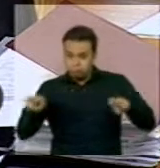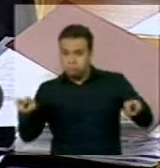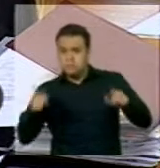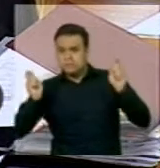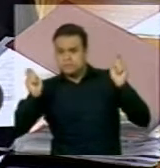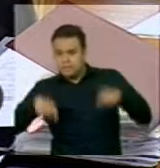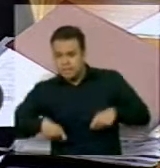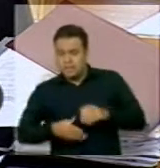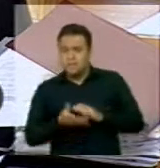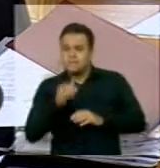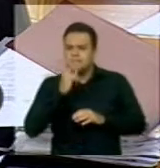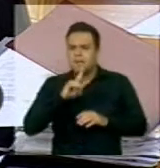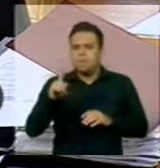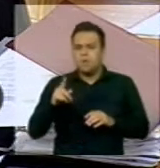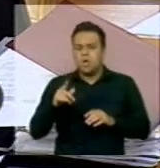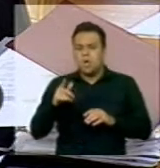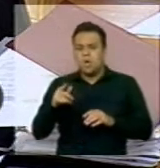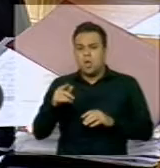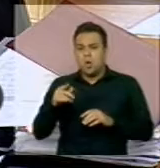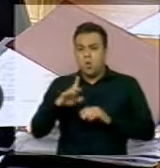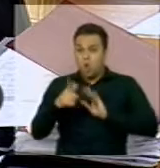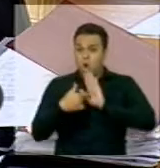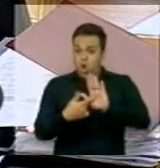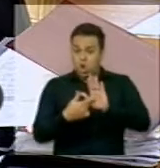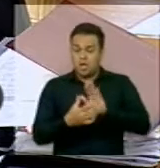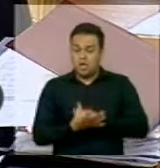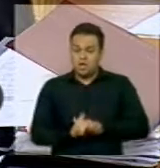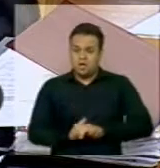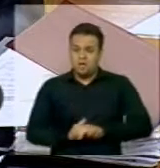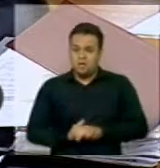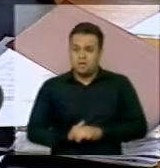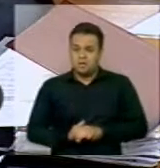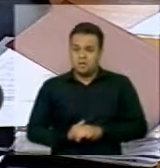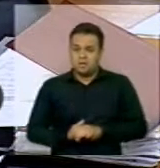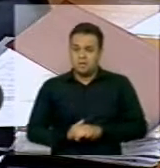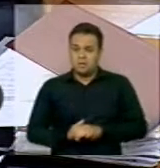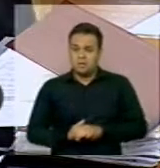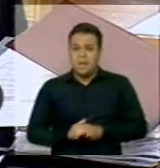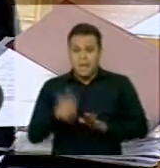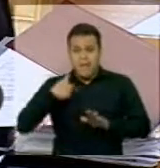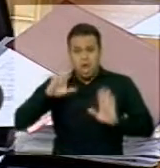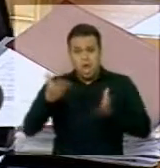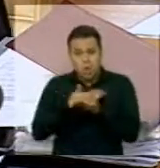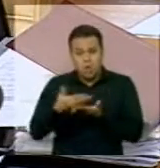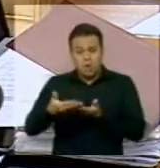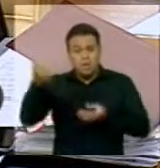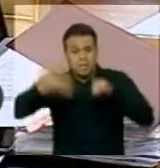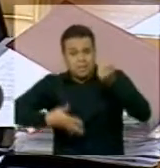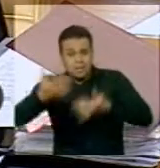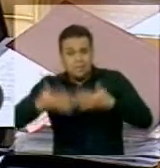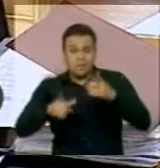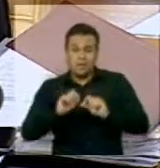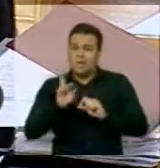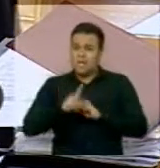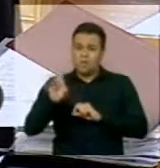essa questão. A minha questão da presunção juris tanto não é, e eu disse inicialmente, não basta a simples